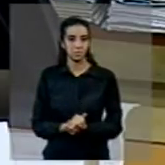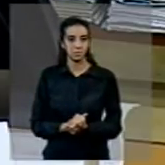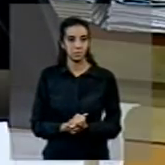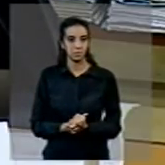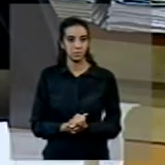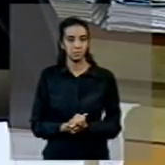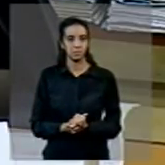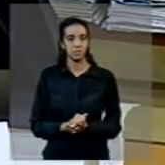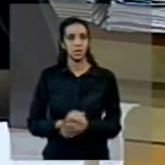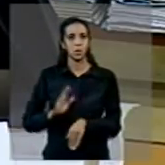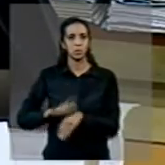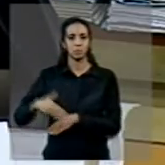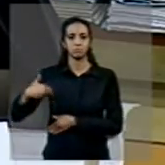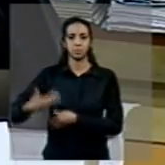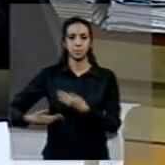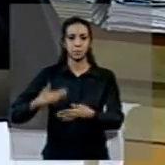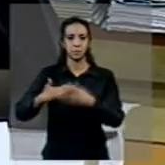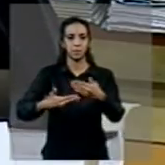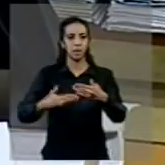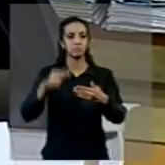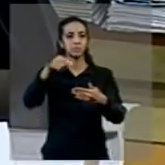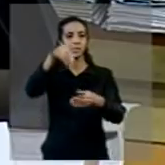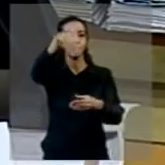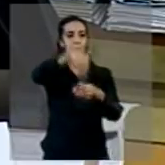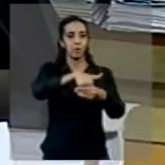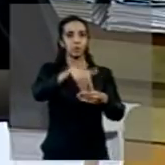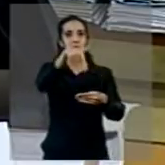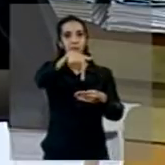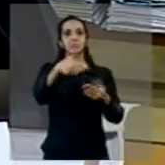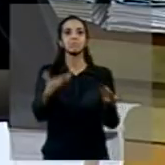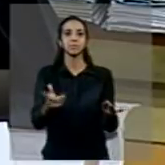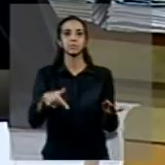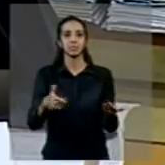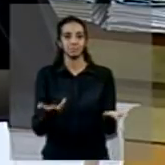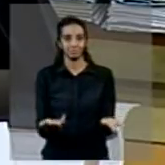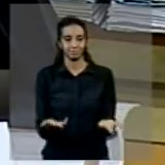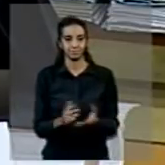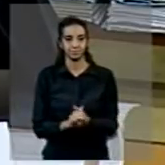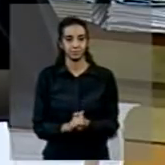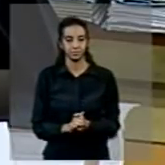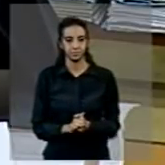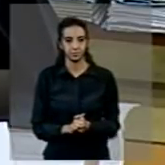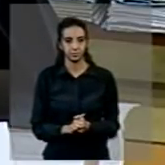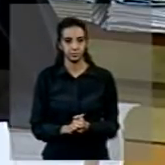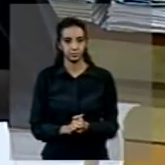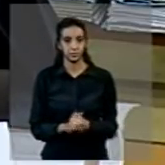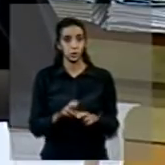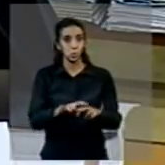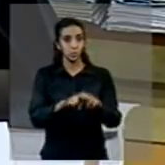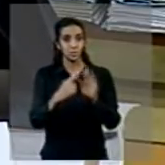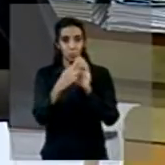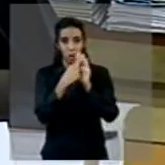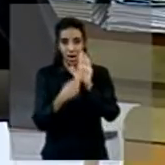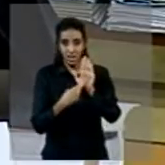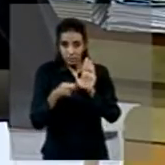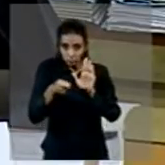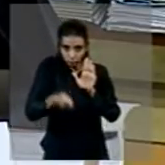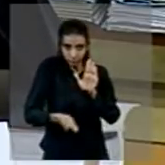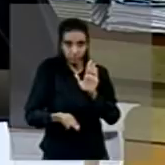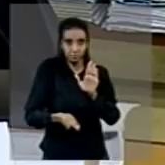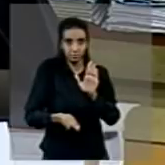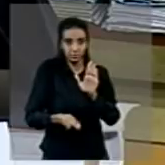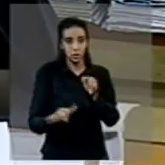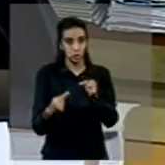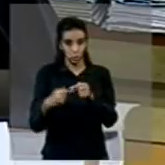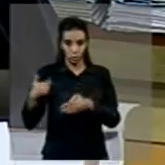de etapas e atos que compõem o chamado processo eleitoral. E, nesse contexto, a rigidez das regras segundo as quais esse processo se